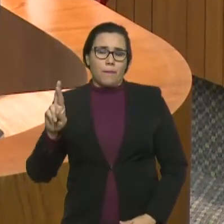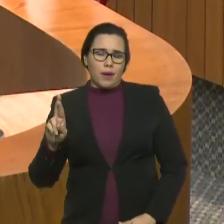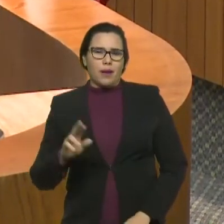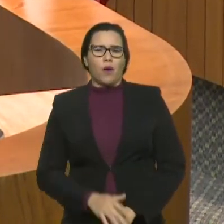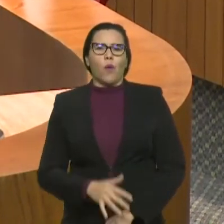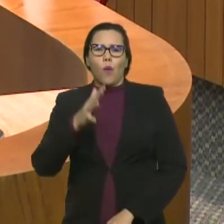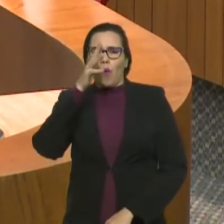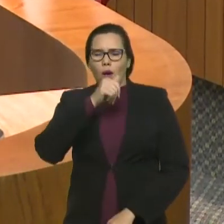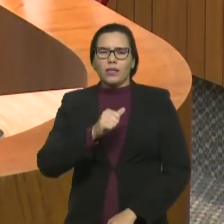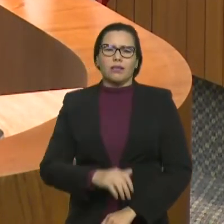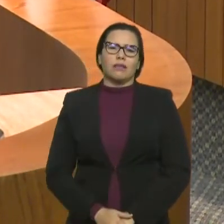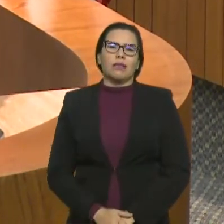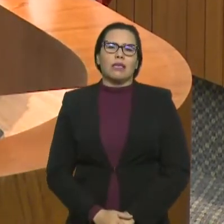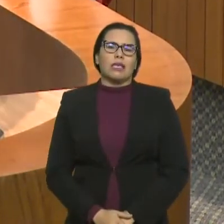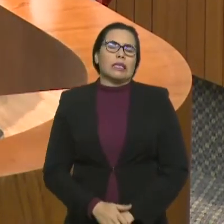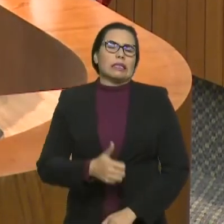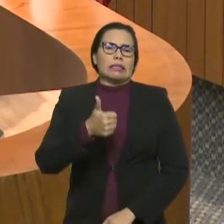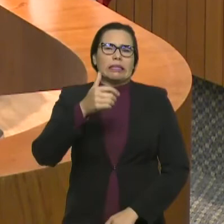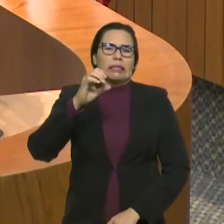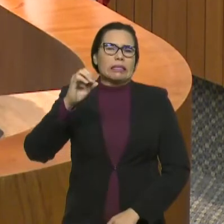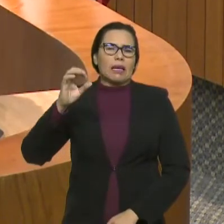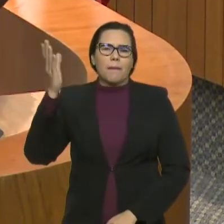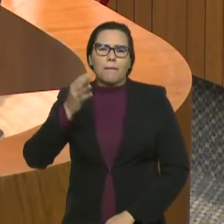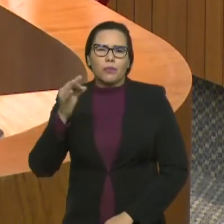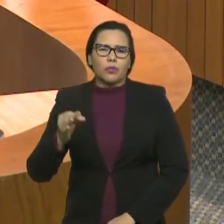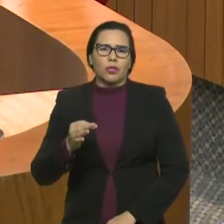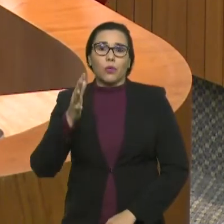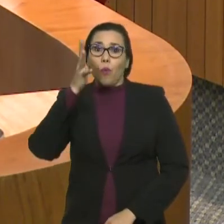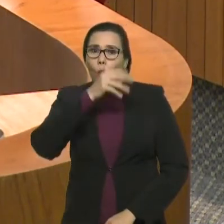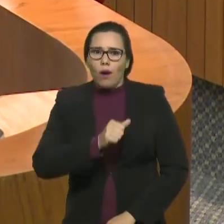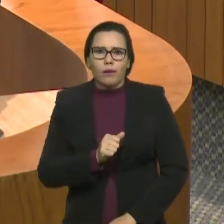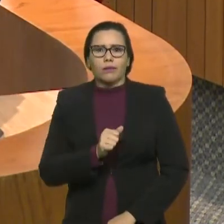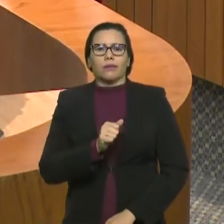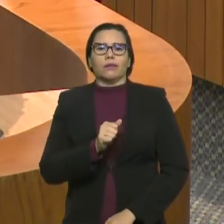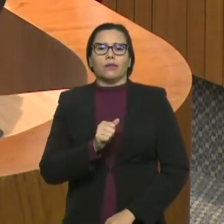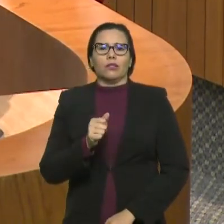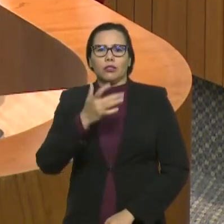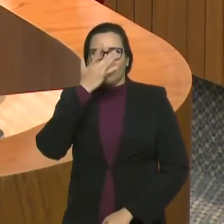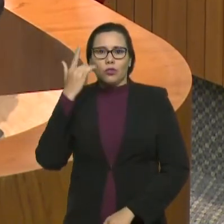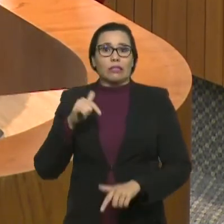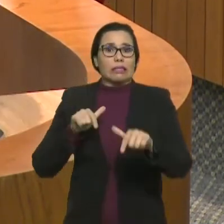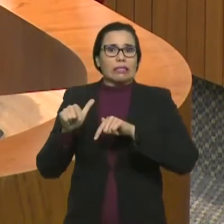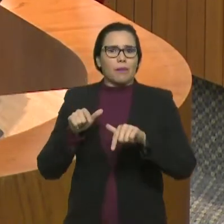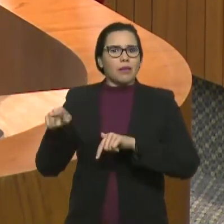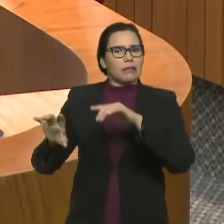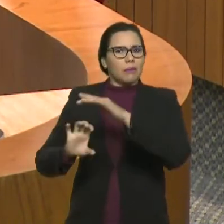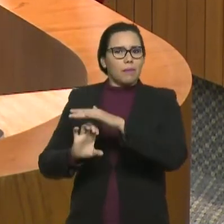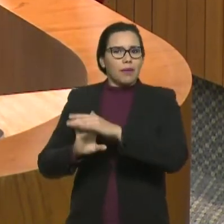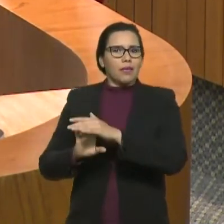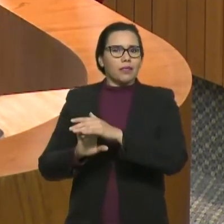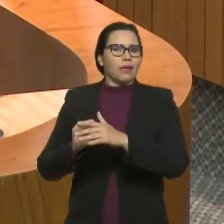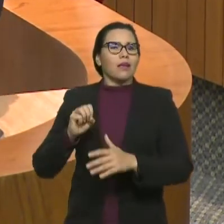Portanto, parabéns à Alumar, parabéns ao governo do estado também, que incentivou e deu todas as